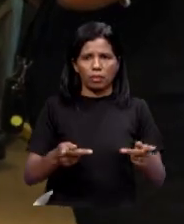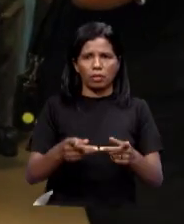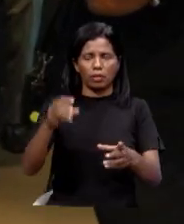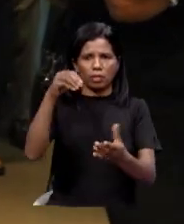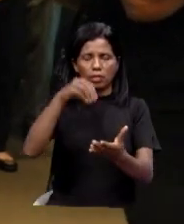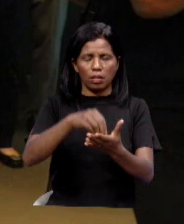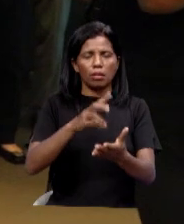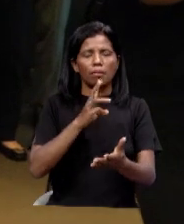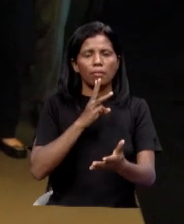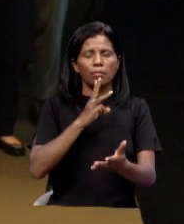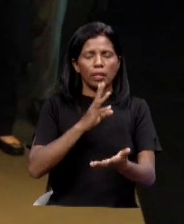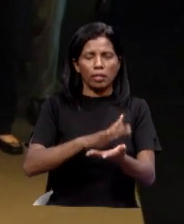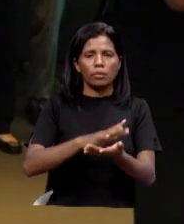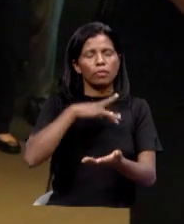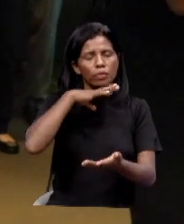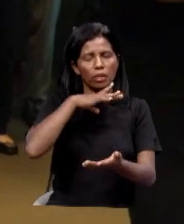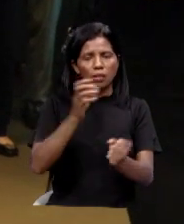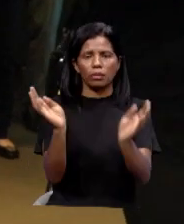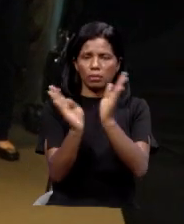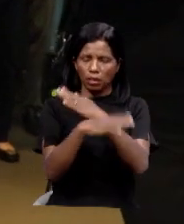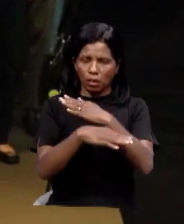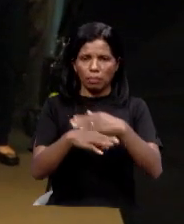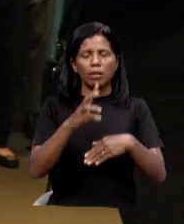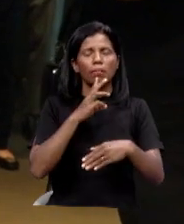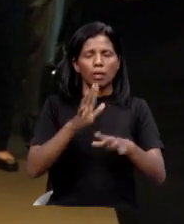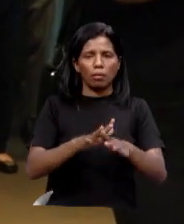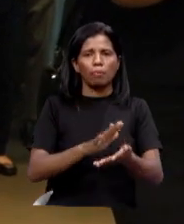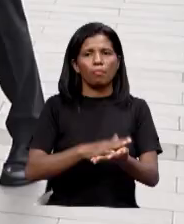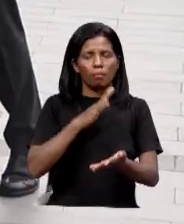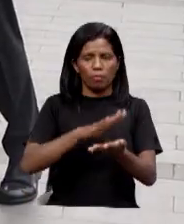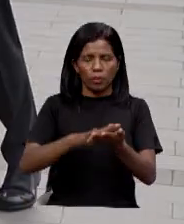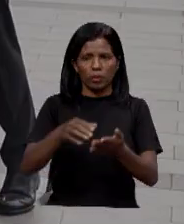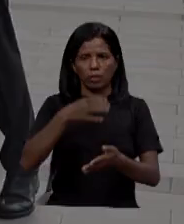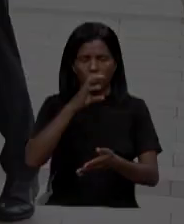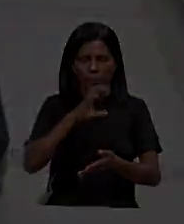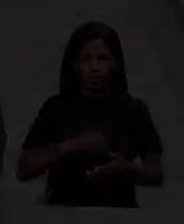fuer, o reproduz ba be mos, o de consumo. Adere Tsumenes, GMN.